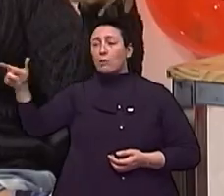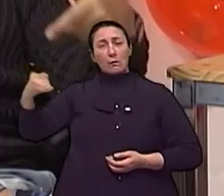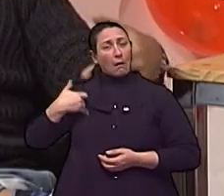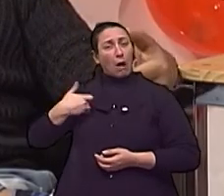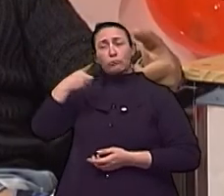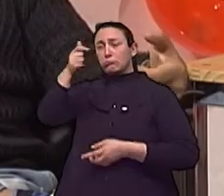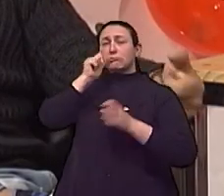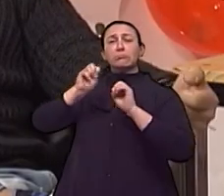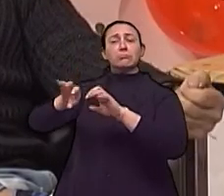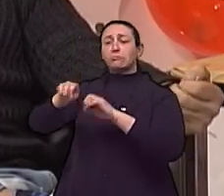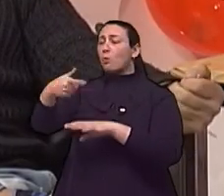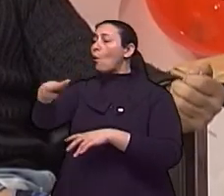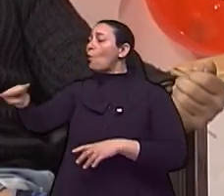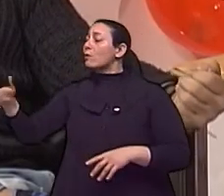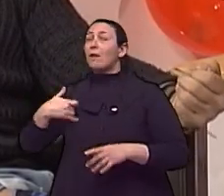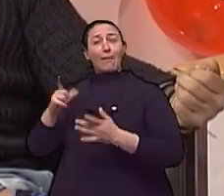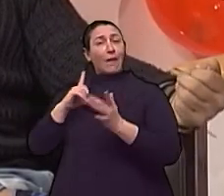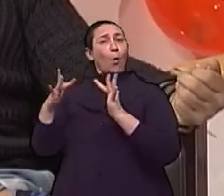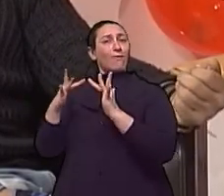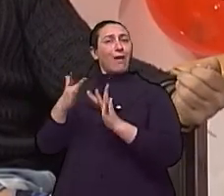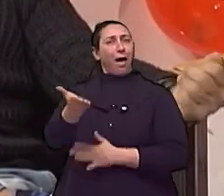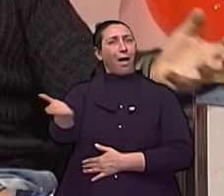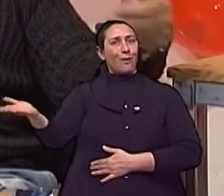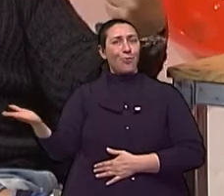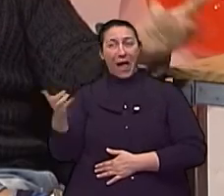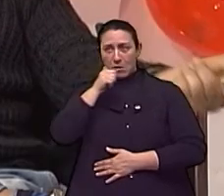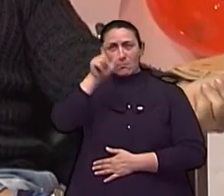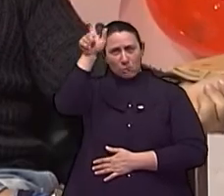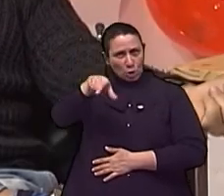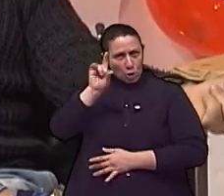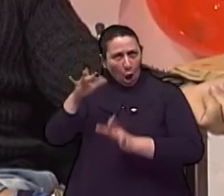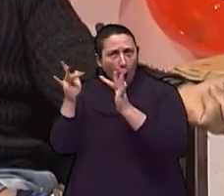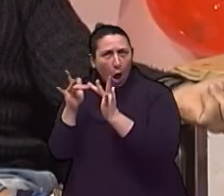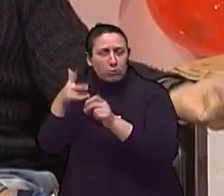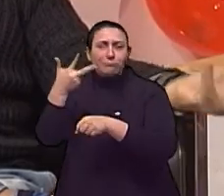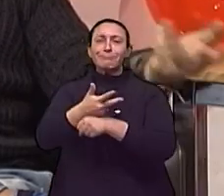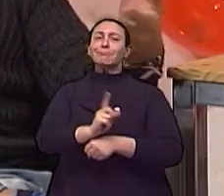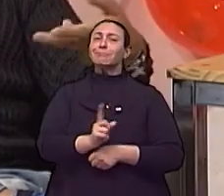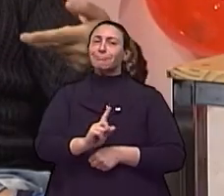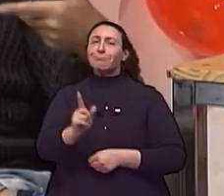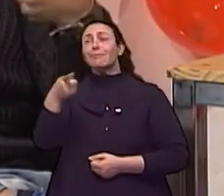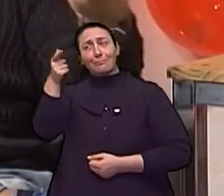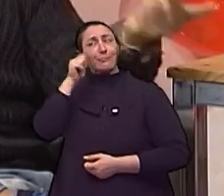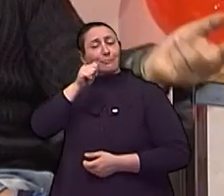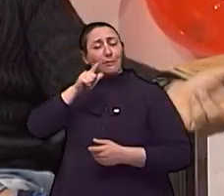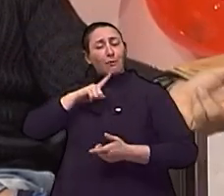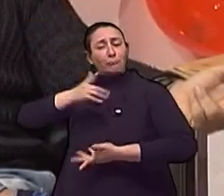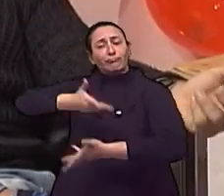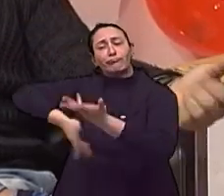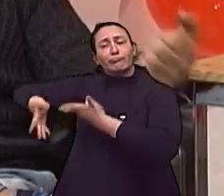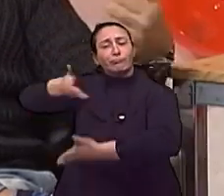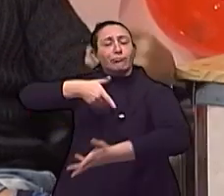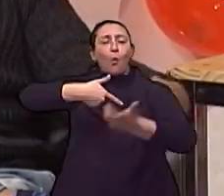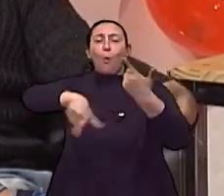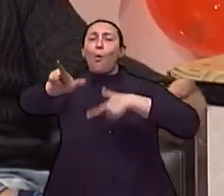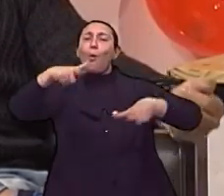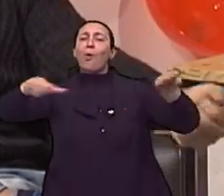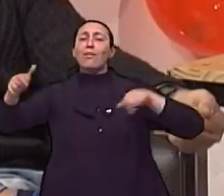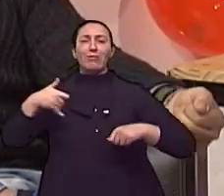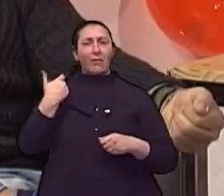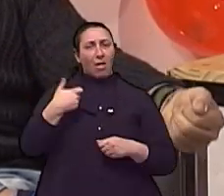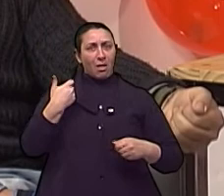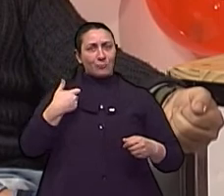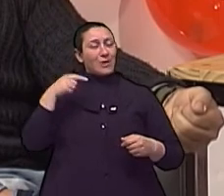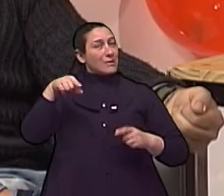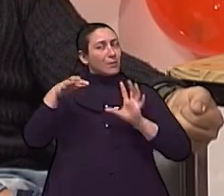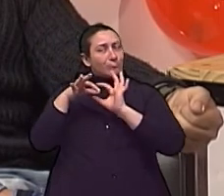cidade através do seu Hobby e da sua maestria nisso ela vai ver outras companhias esse